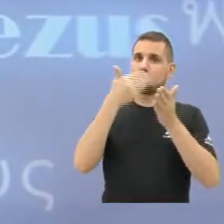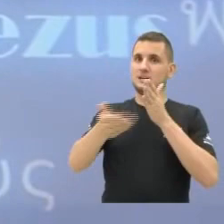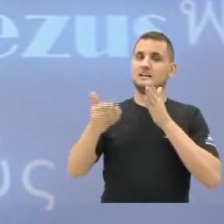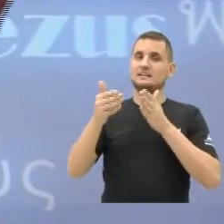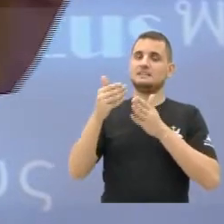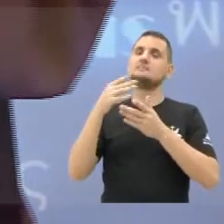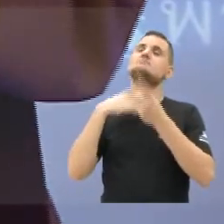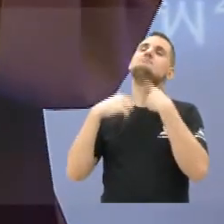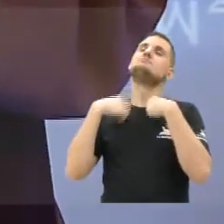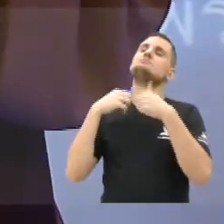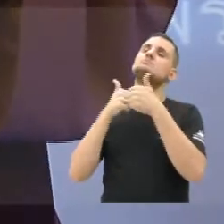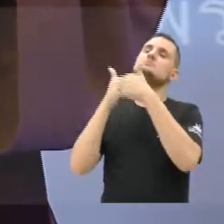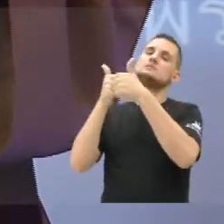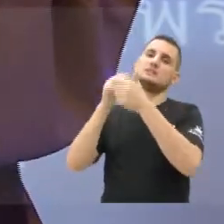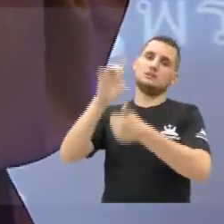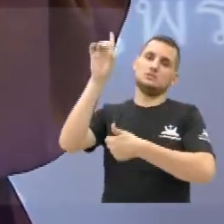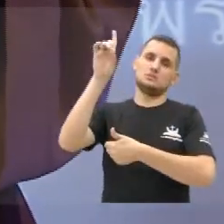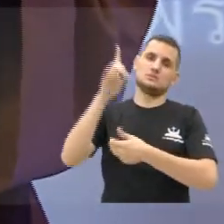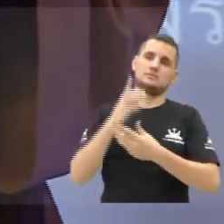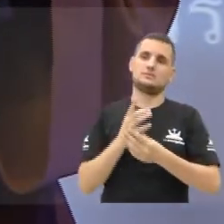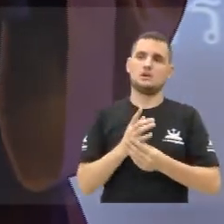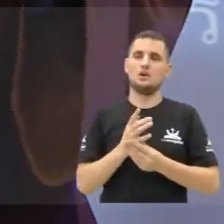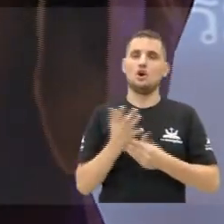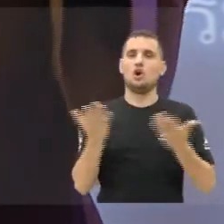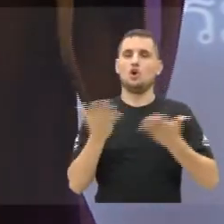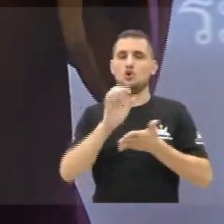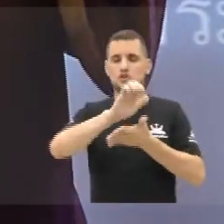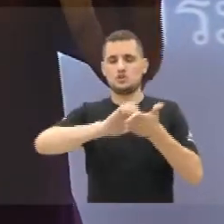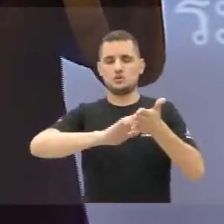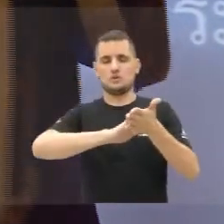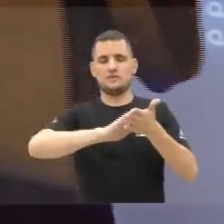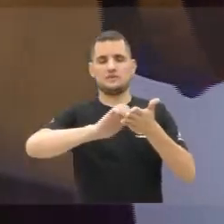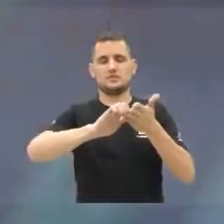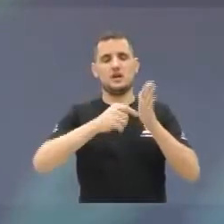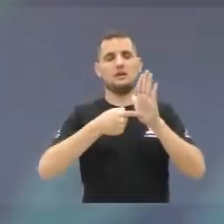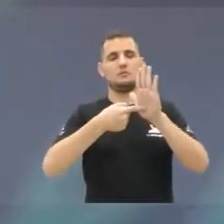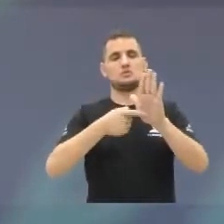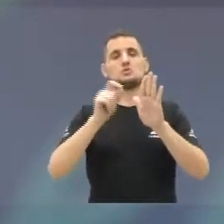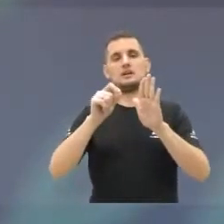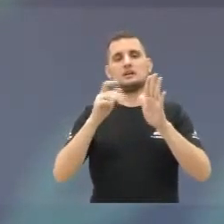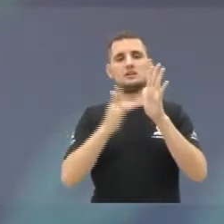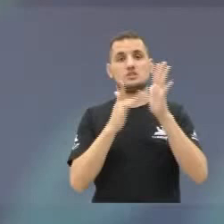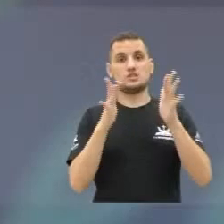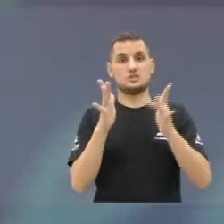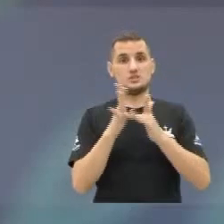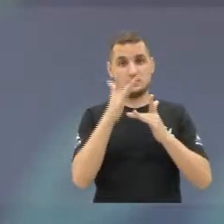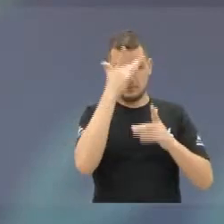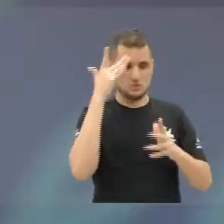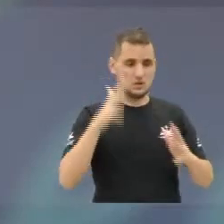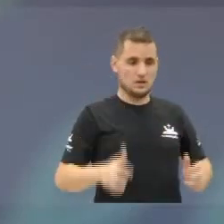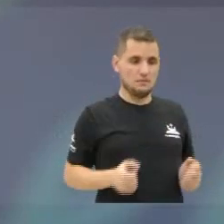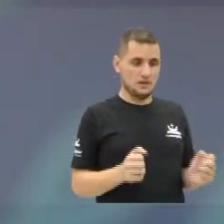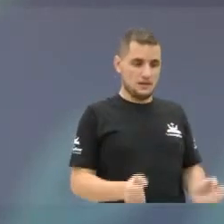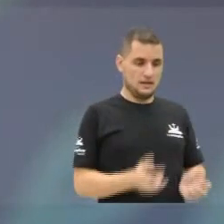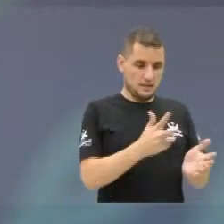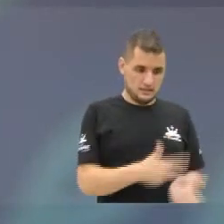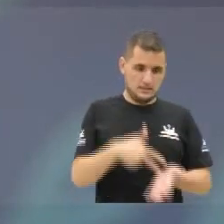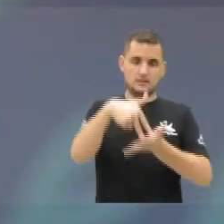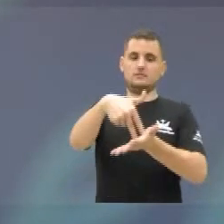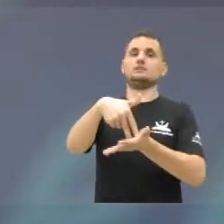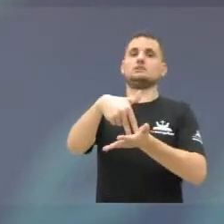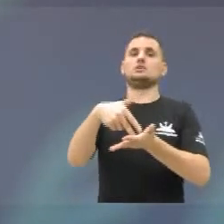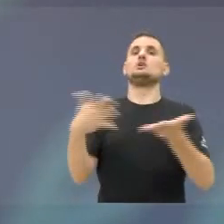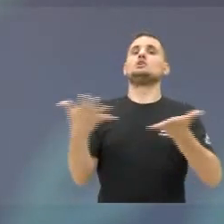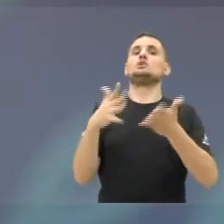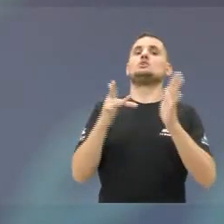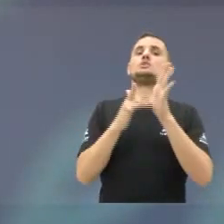No evangelho de hoje nós ouvíamos que Jesus levantava o paralítico. Nós estamos diante do Santíssimo Sacramento e